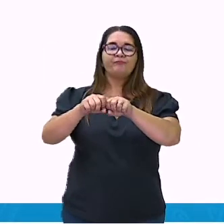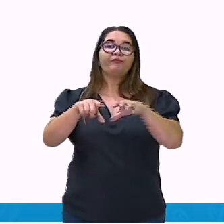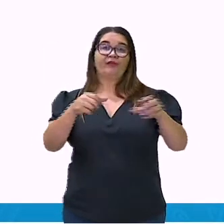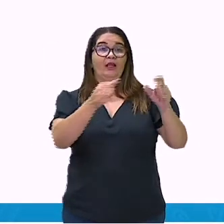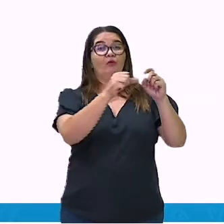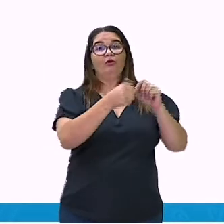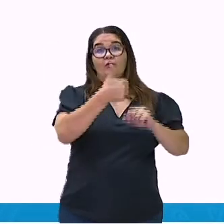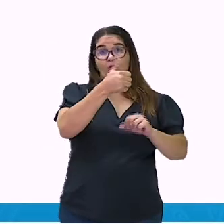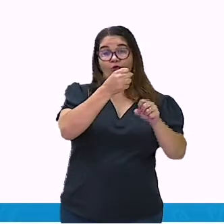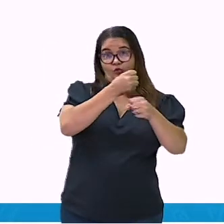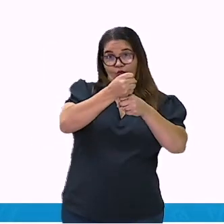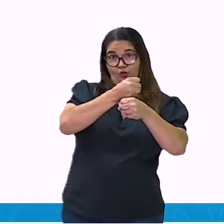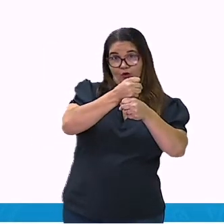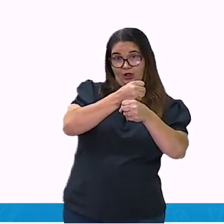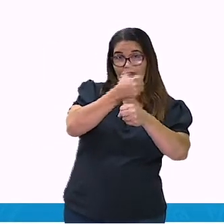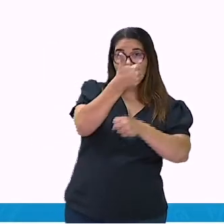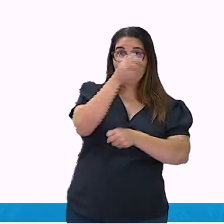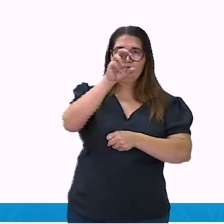aqui no Brasil.